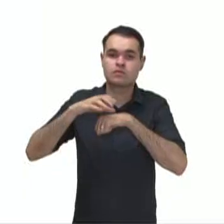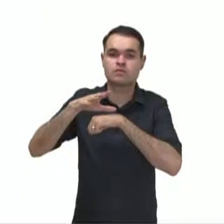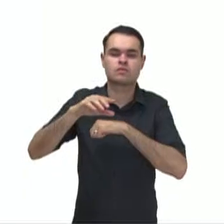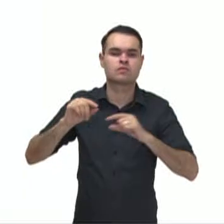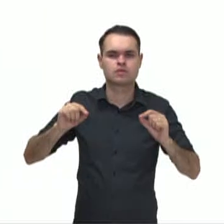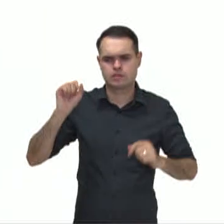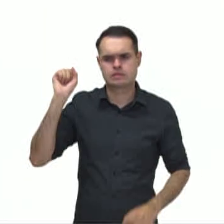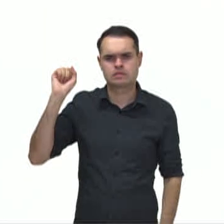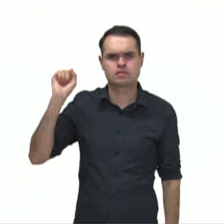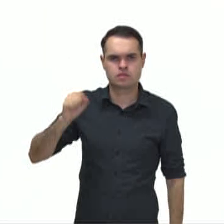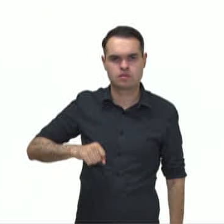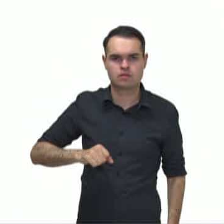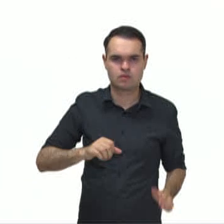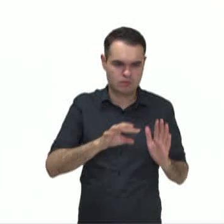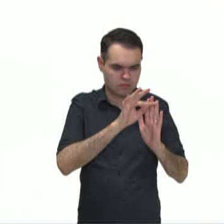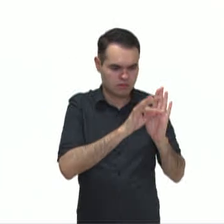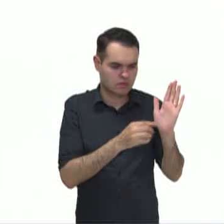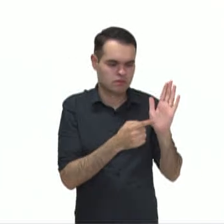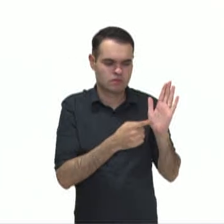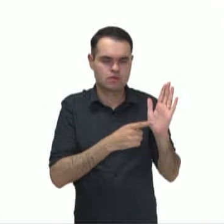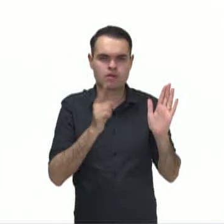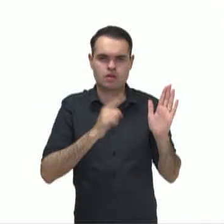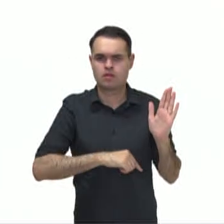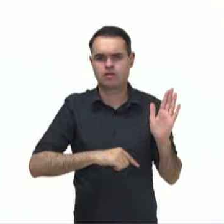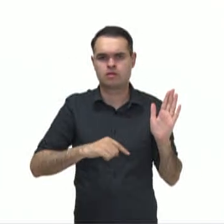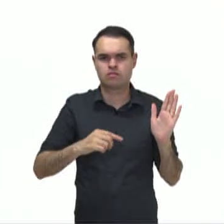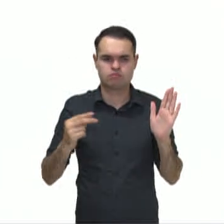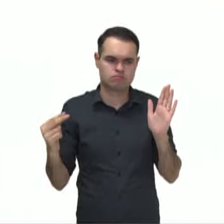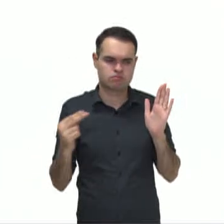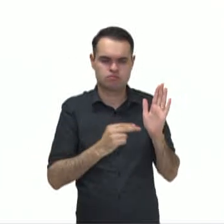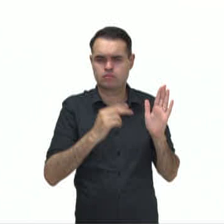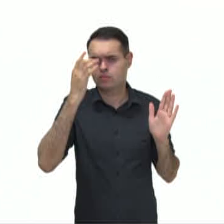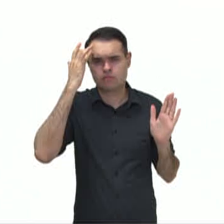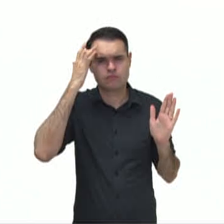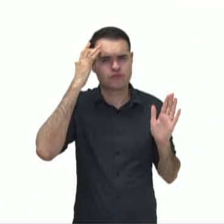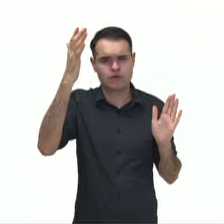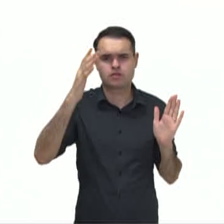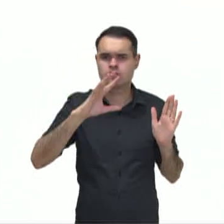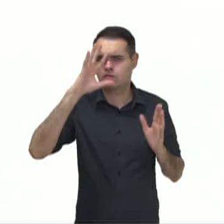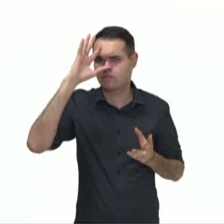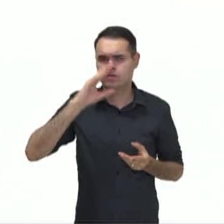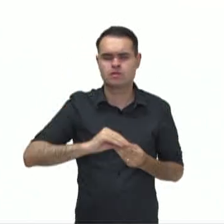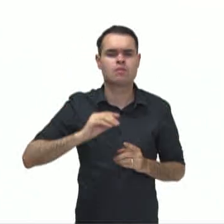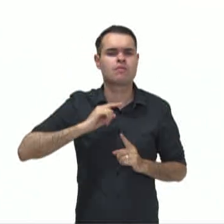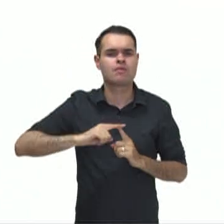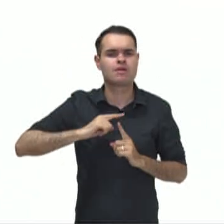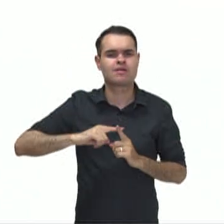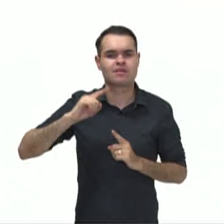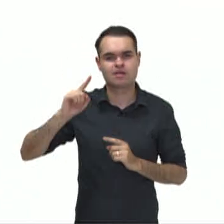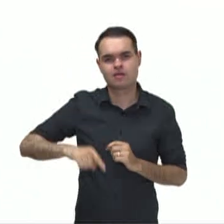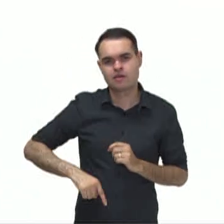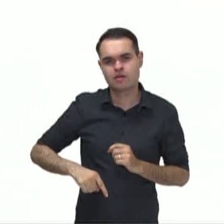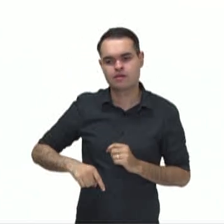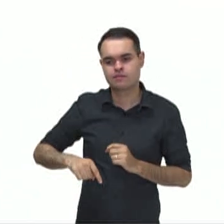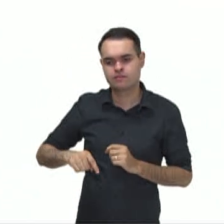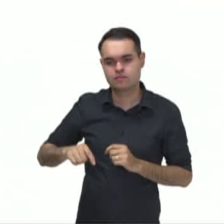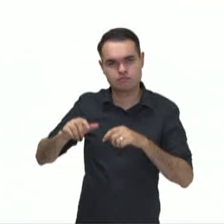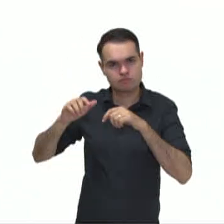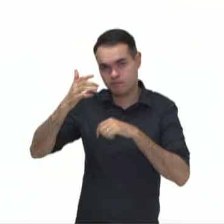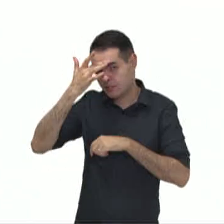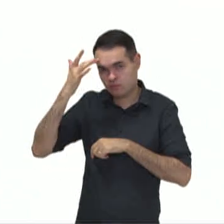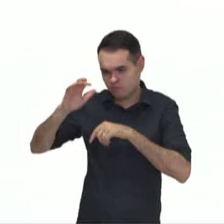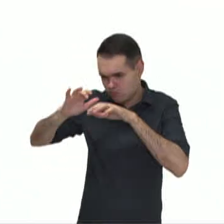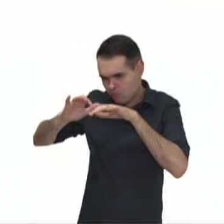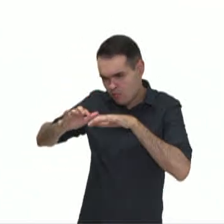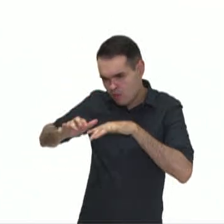é que sim, esse texto é de fácil acesso, fácil compreensão. Por quê? Pois há um cuidado dos redatores